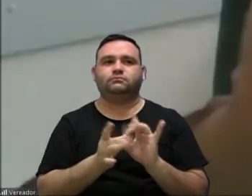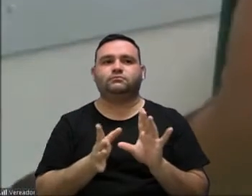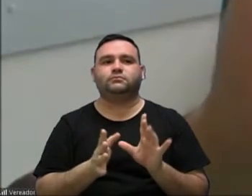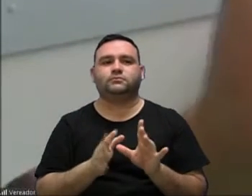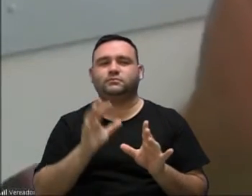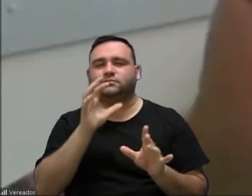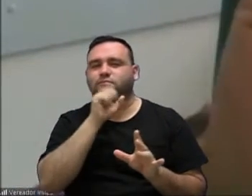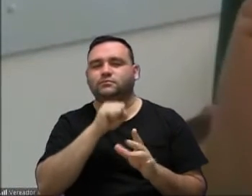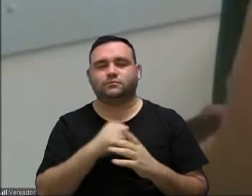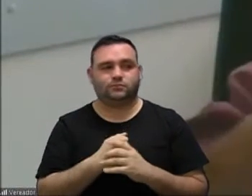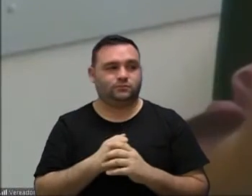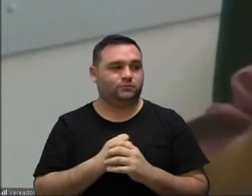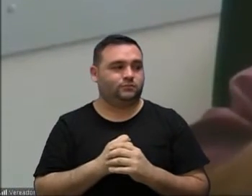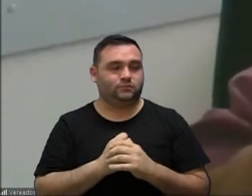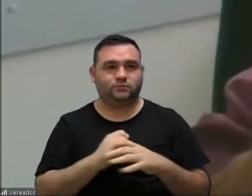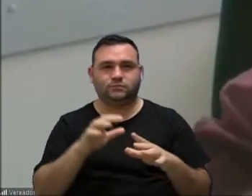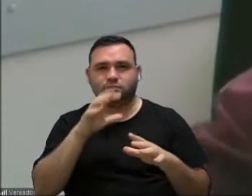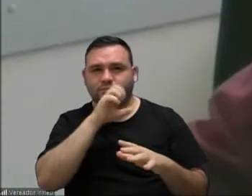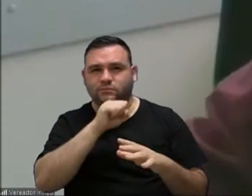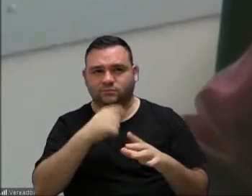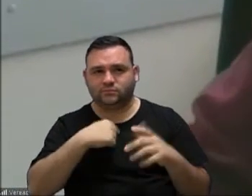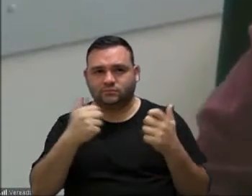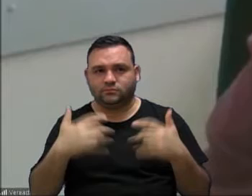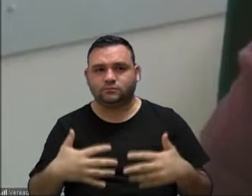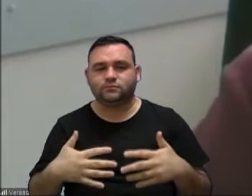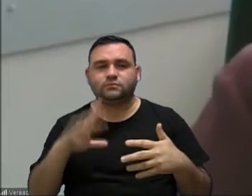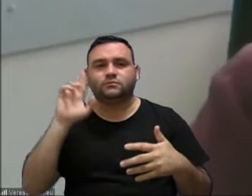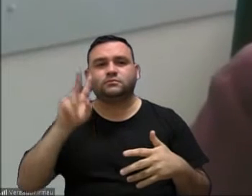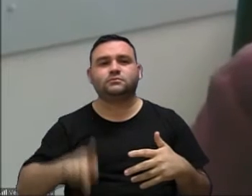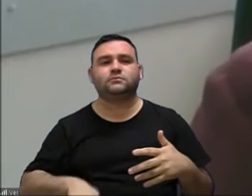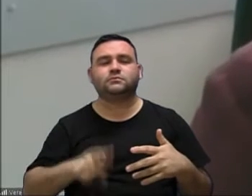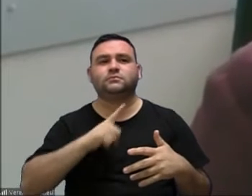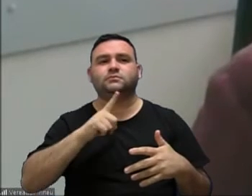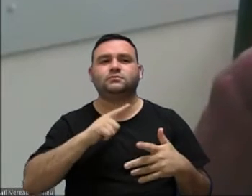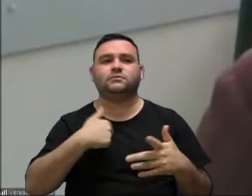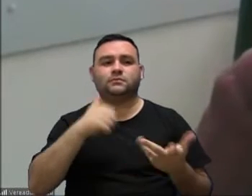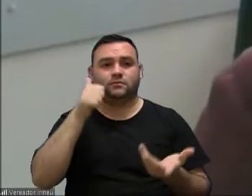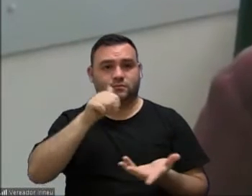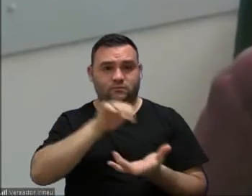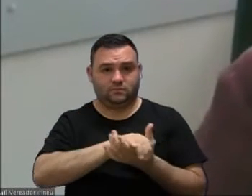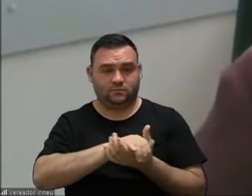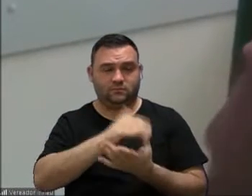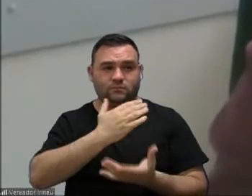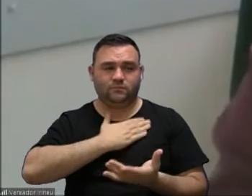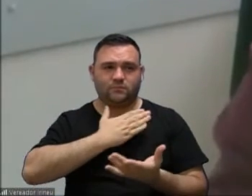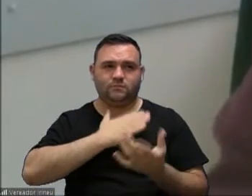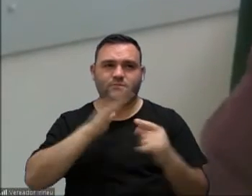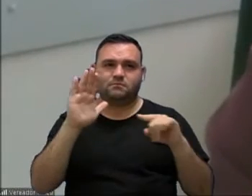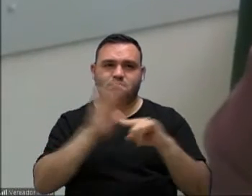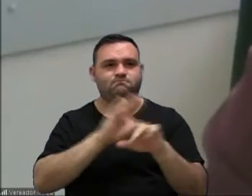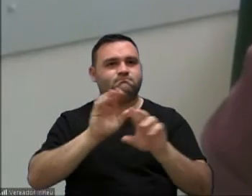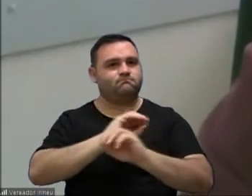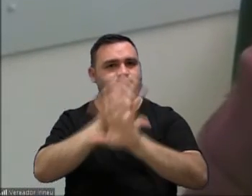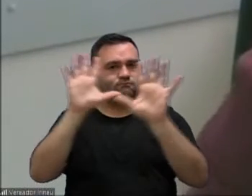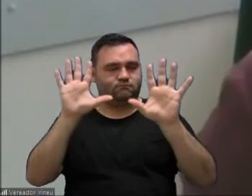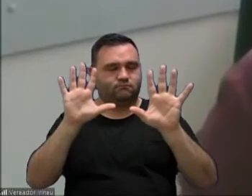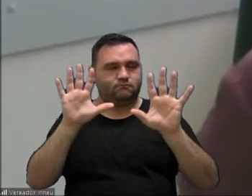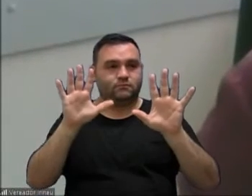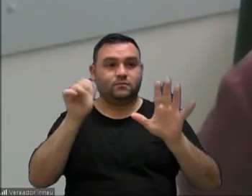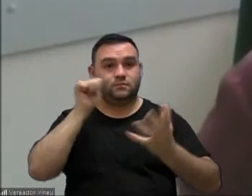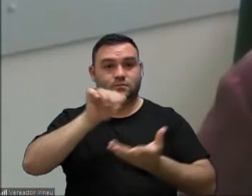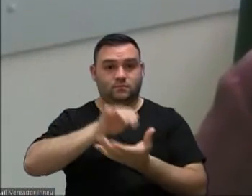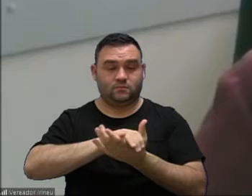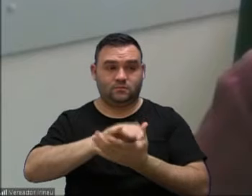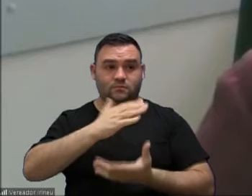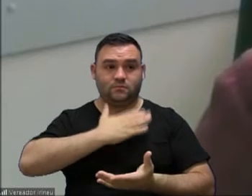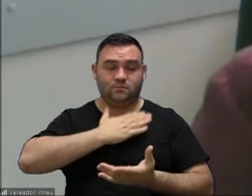rapidinho Hudson rapidinho tá Presidente eu tenho a minha esposa a pergunta é clara a minha